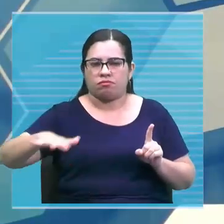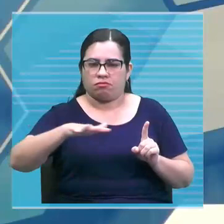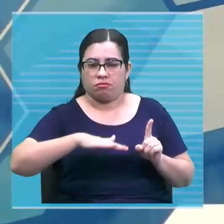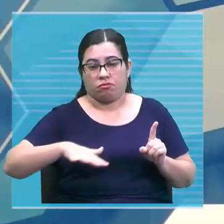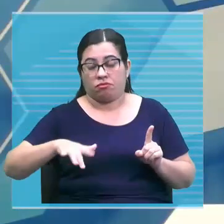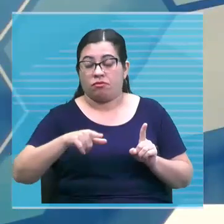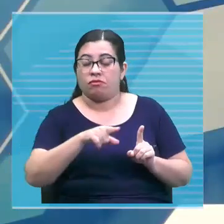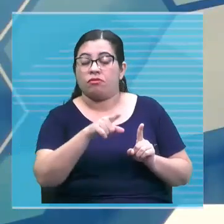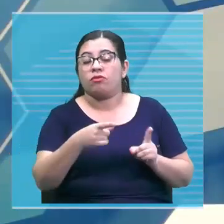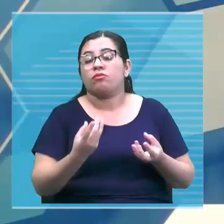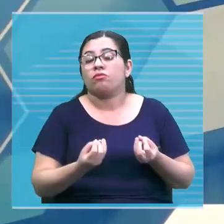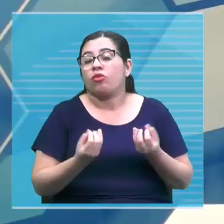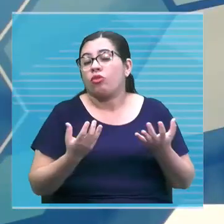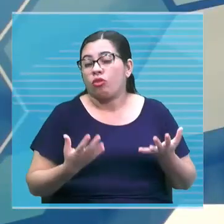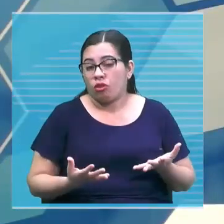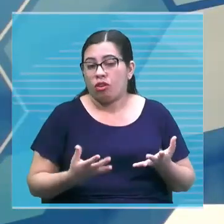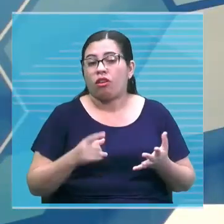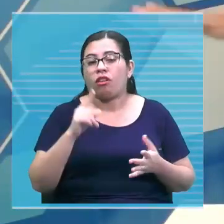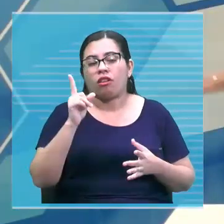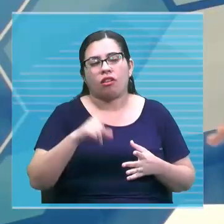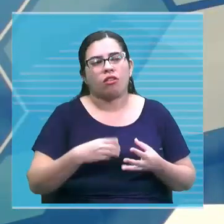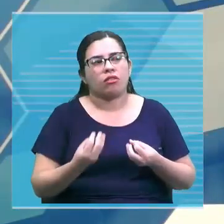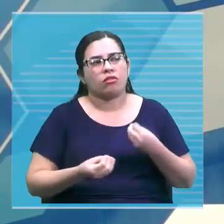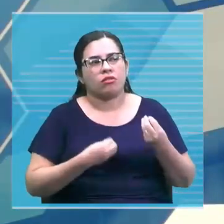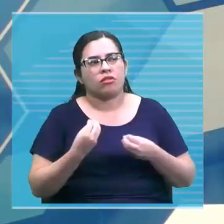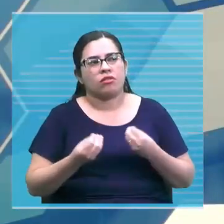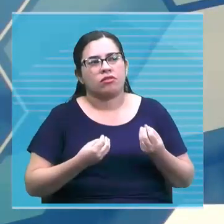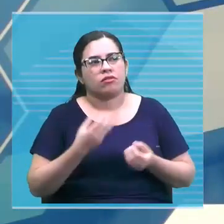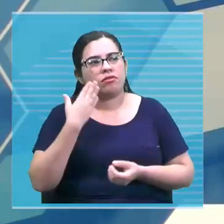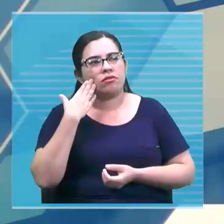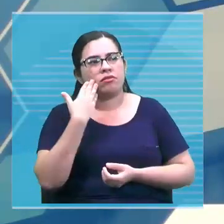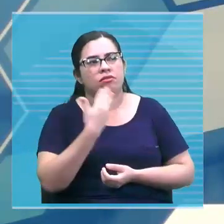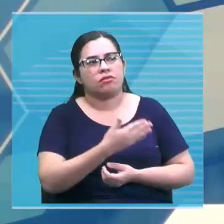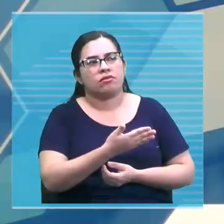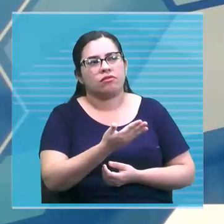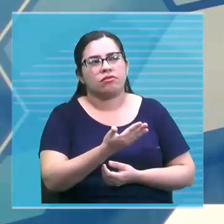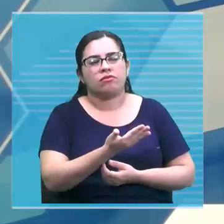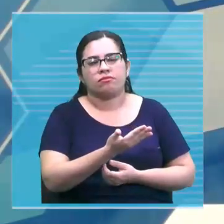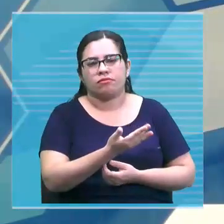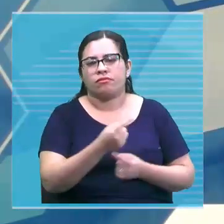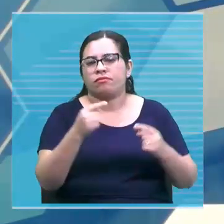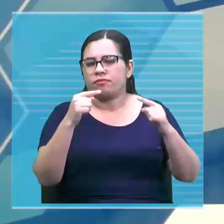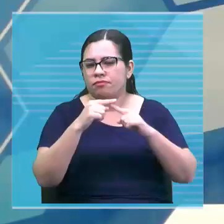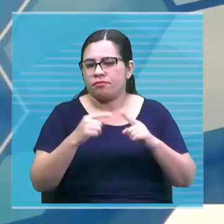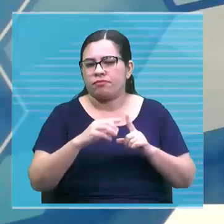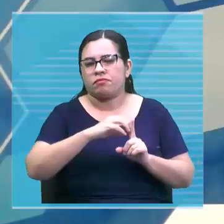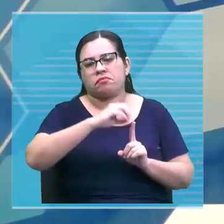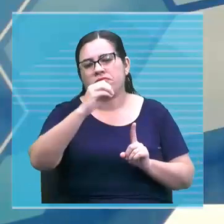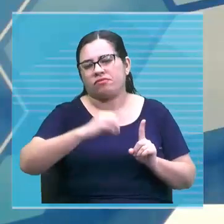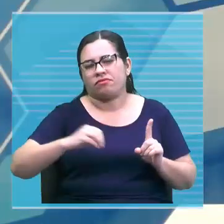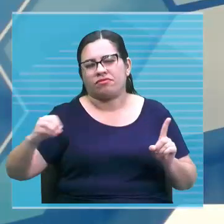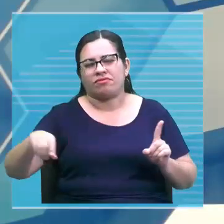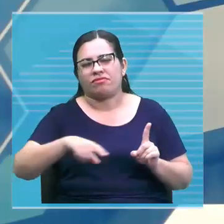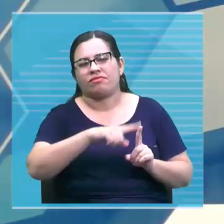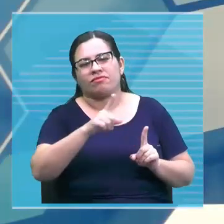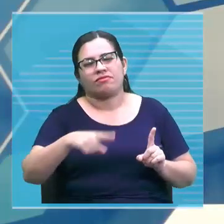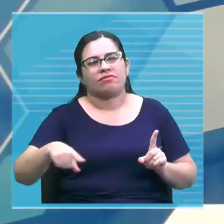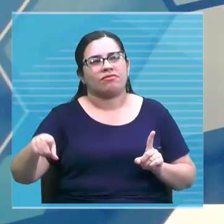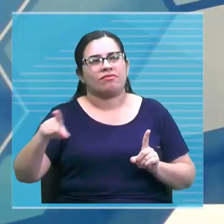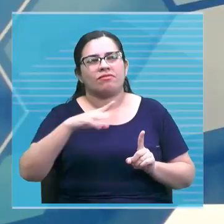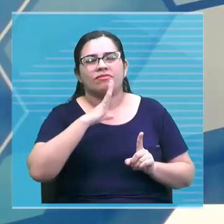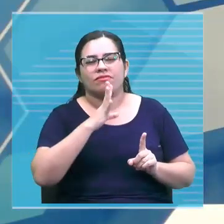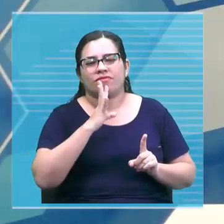onde você cria essa forma de uma onda que a forma mais conhecida